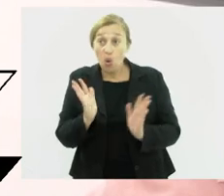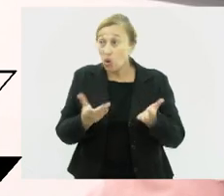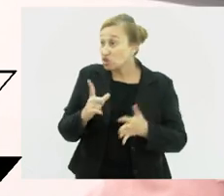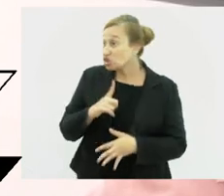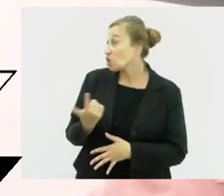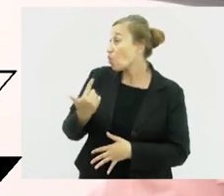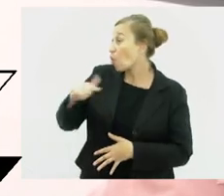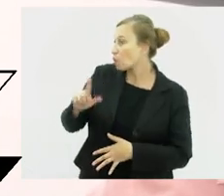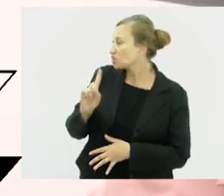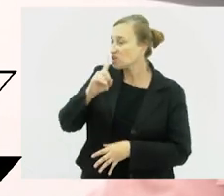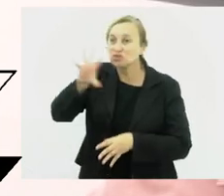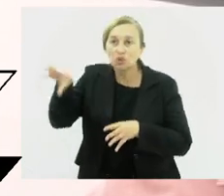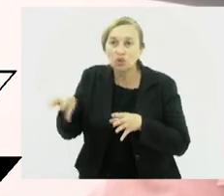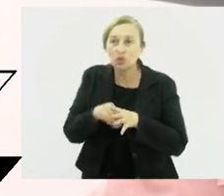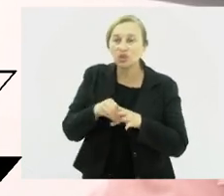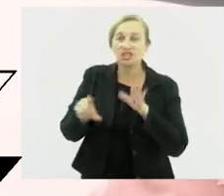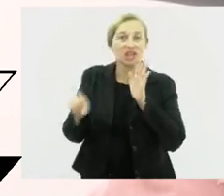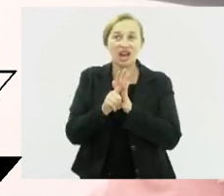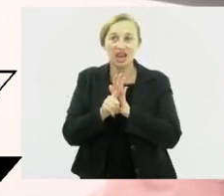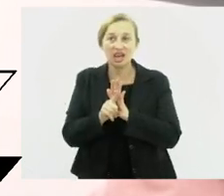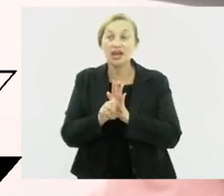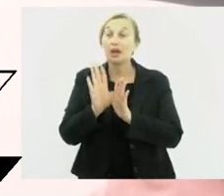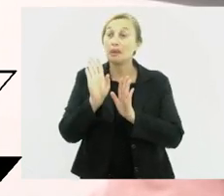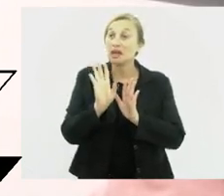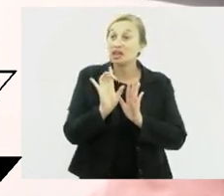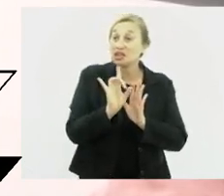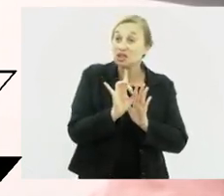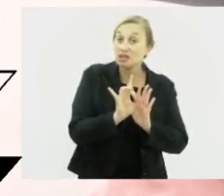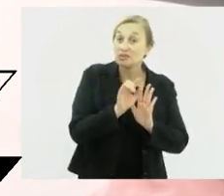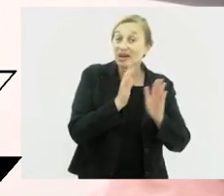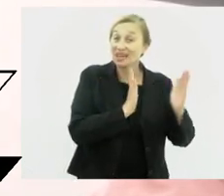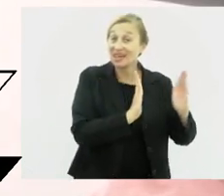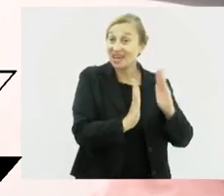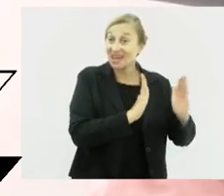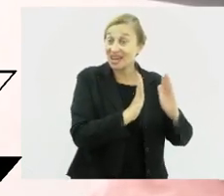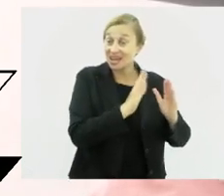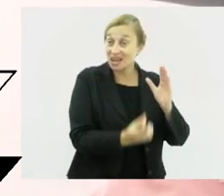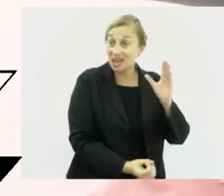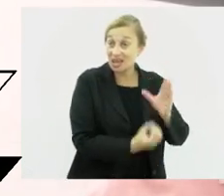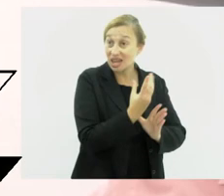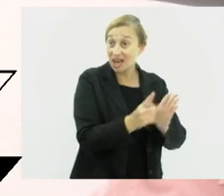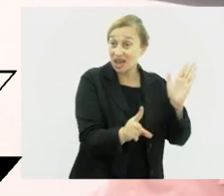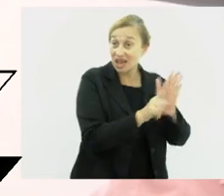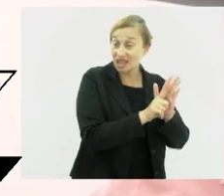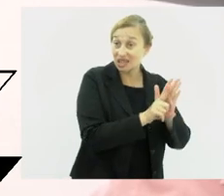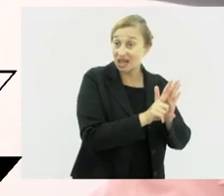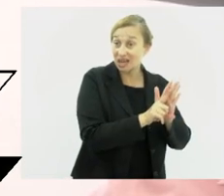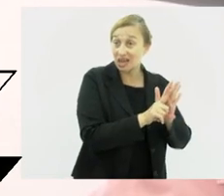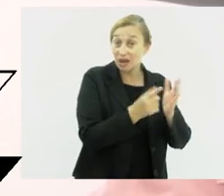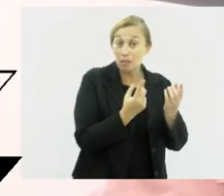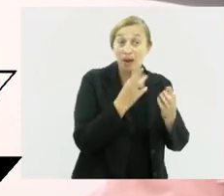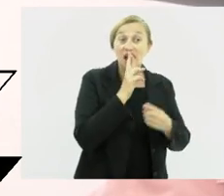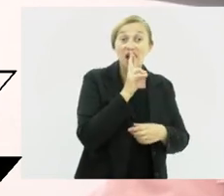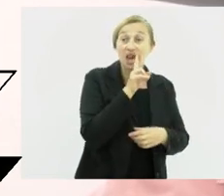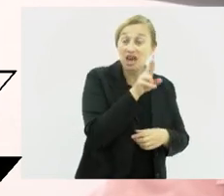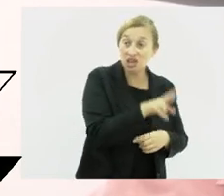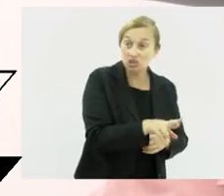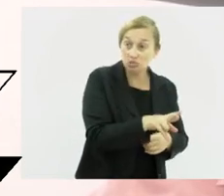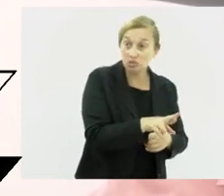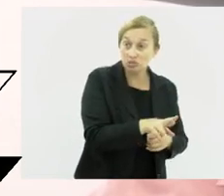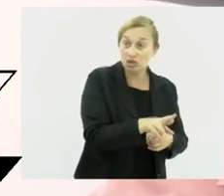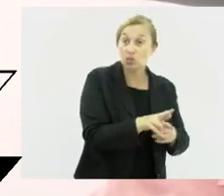outras que não estão nessa lei, que essa lei foi criada para, naquele momento, responder a um ataque também. Não sei se Vossas Excelências lembram